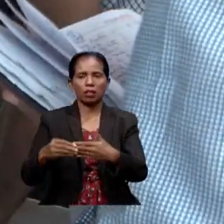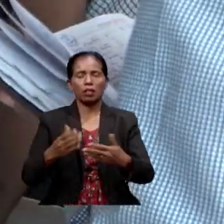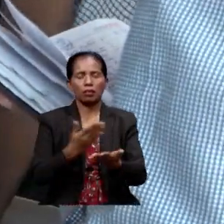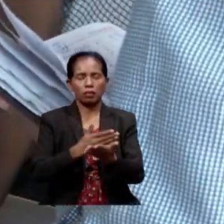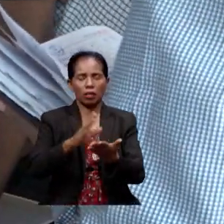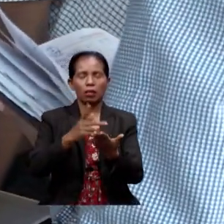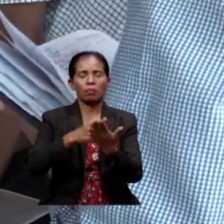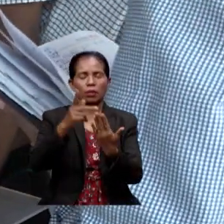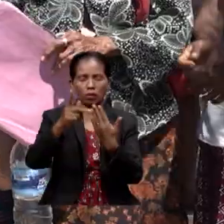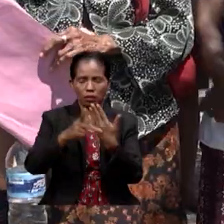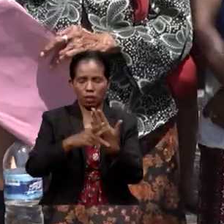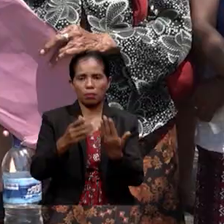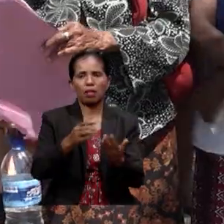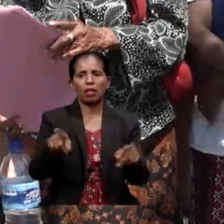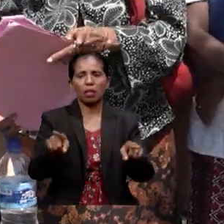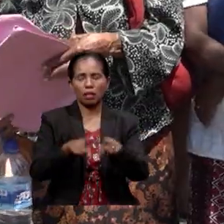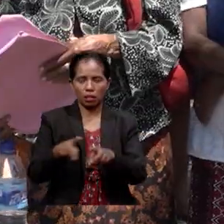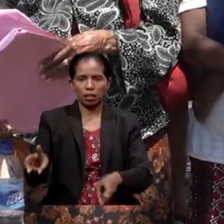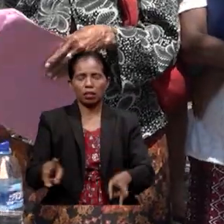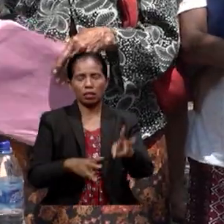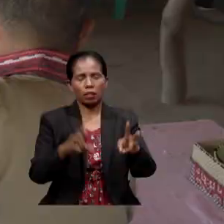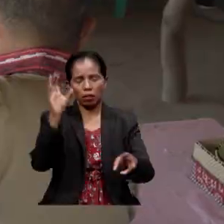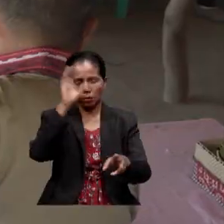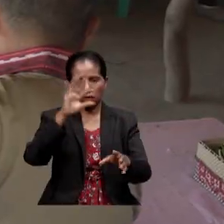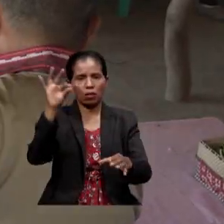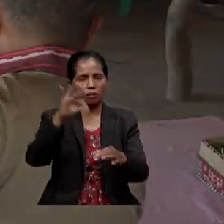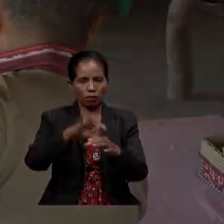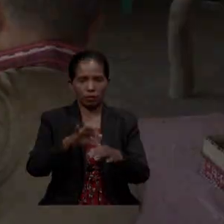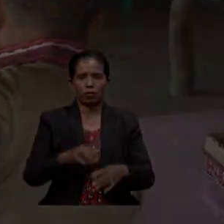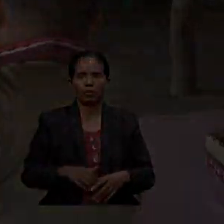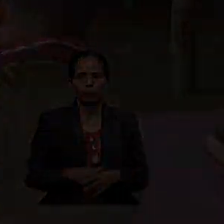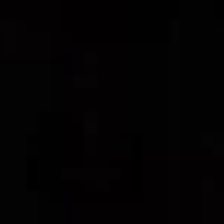programa Cesta Básica ne anesan dalang ida ho dibuka votos Tomeda Silva, GMN.